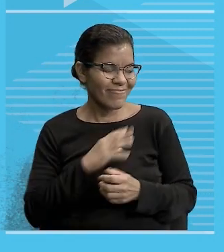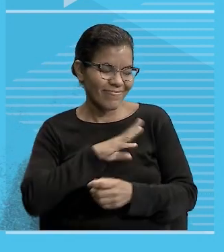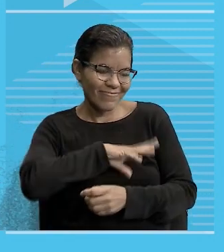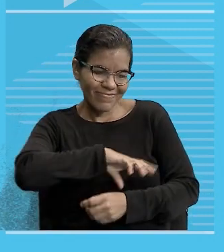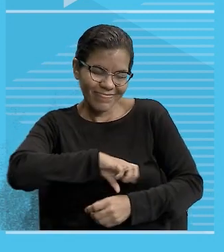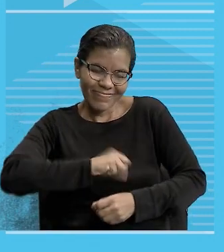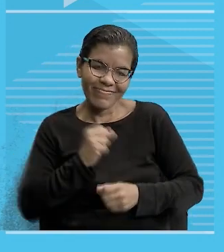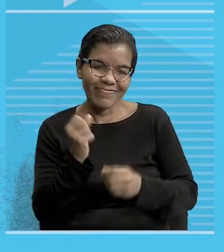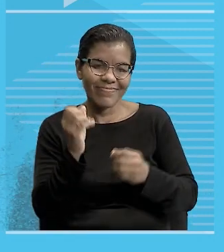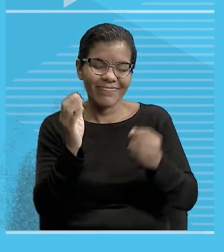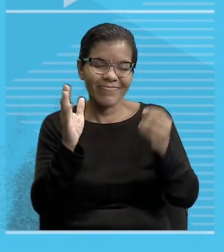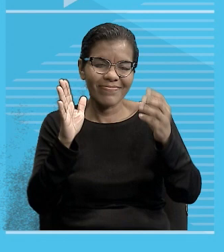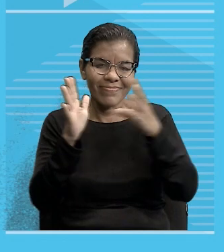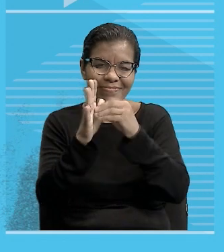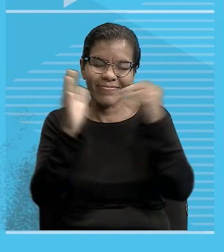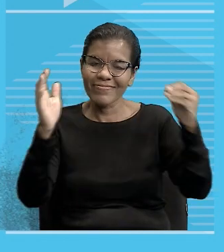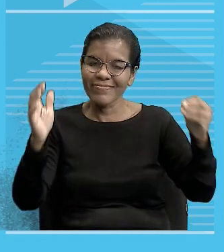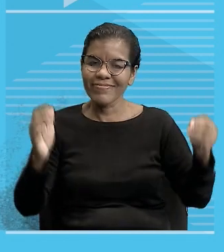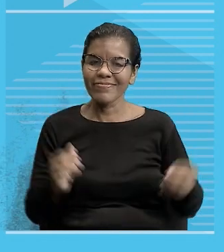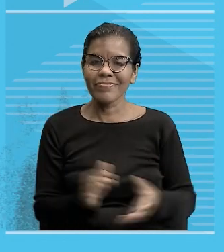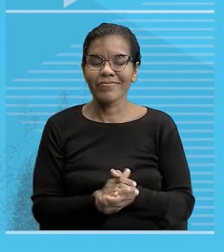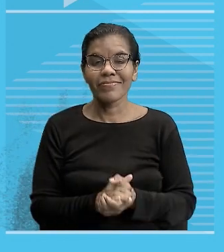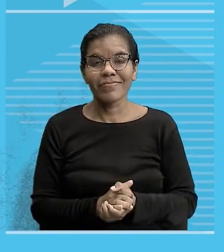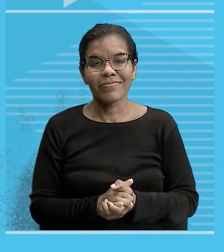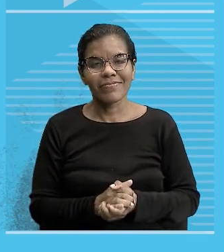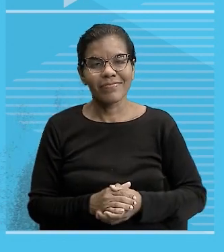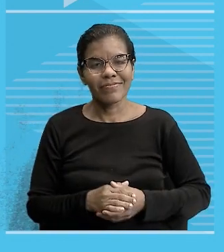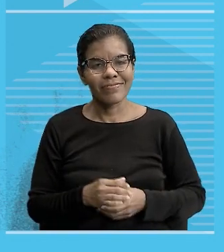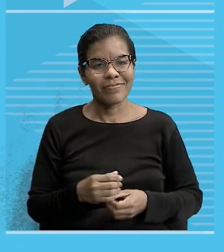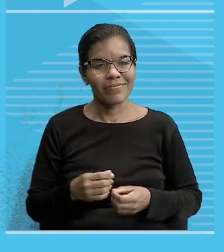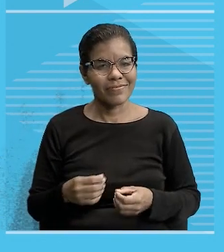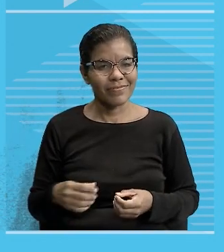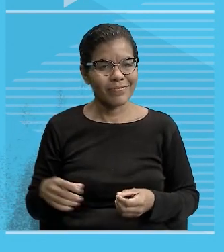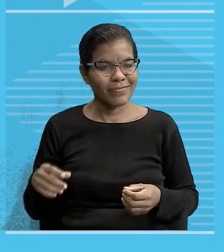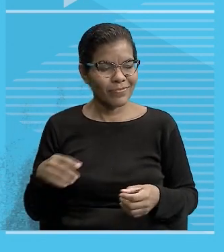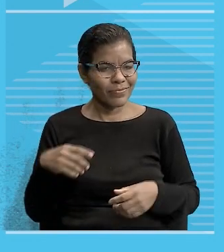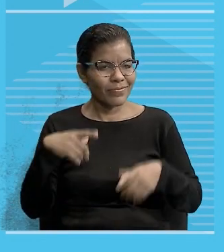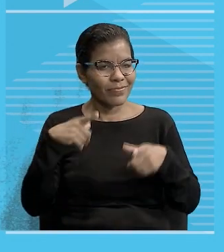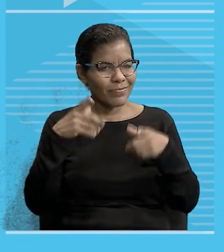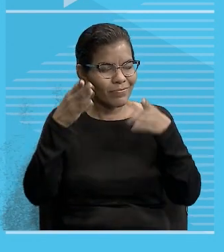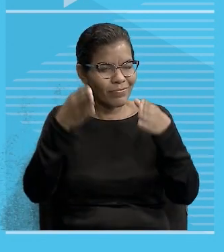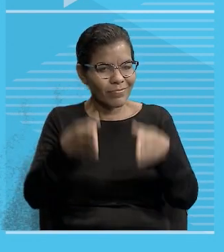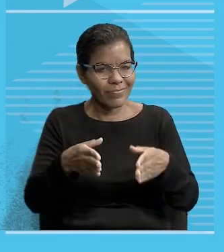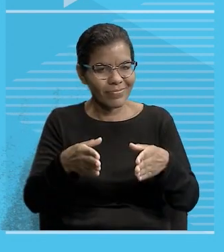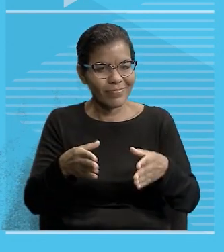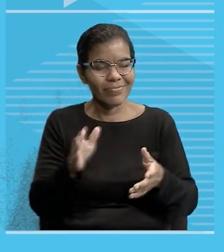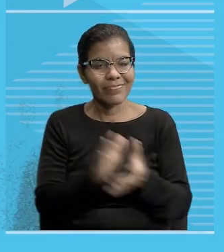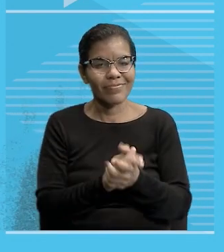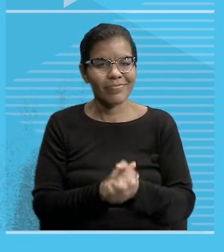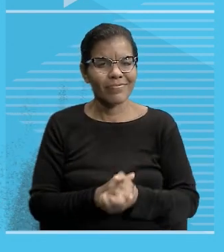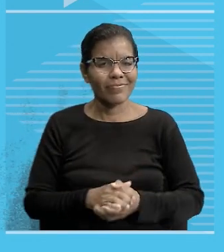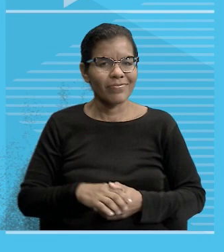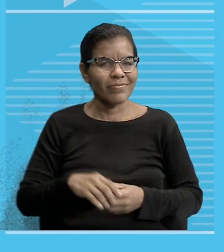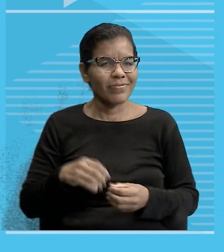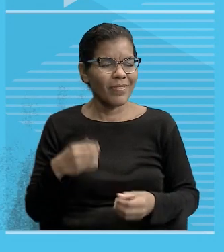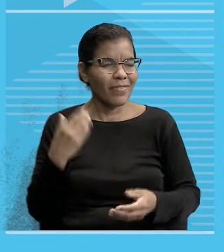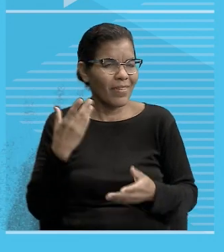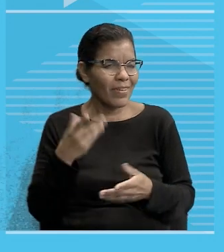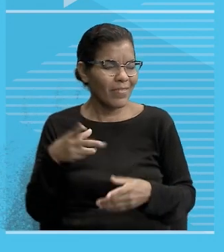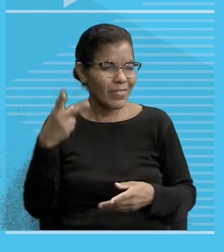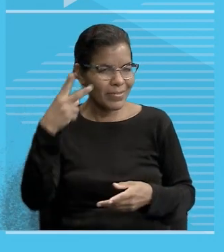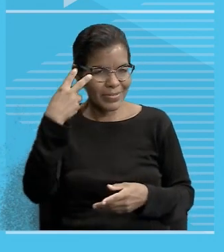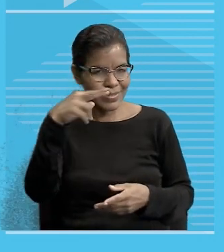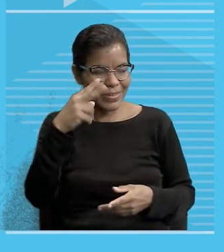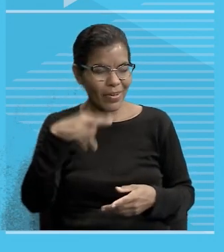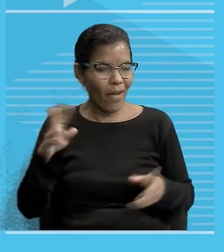este assunto vamos lá meu querido Rafael vamos focar aqui no roteiro de aula para saber o que nós vamos ver hoje